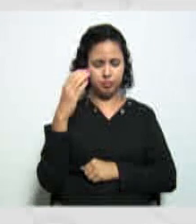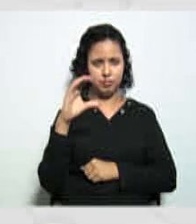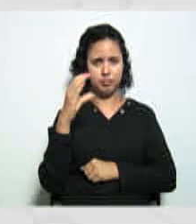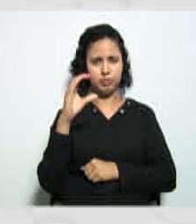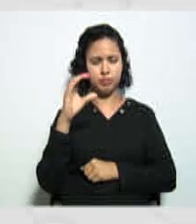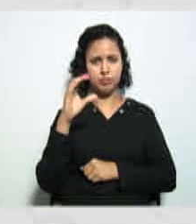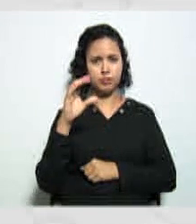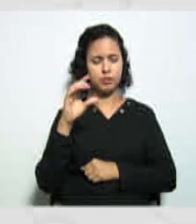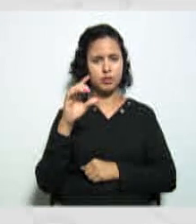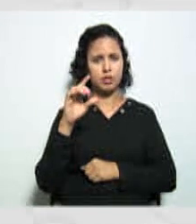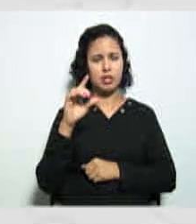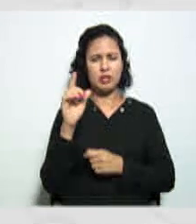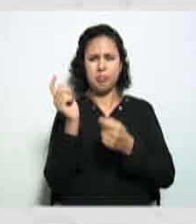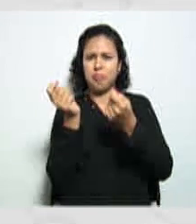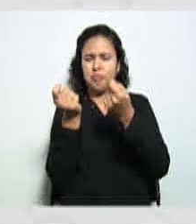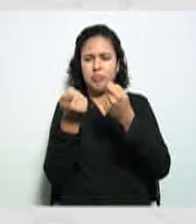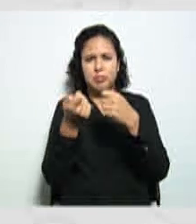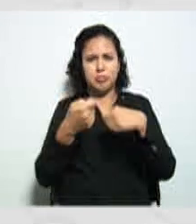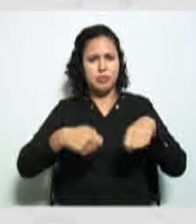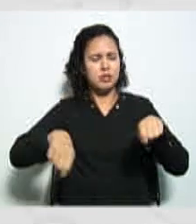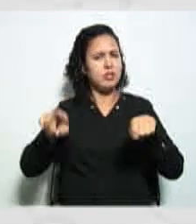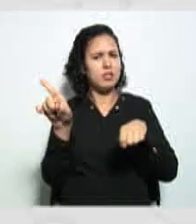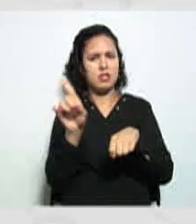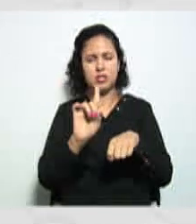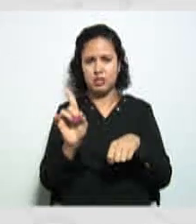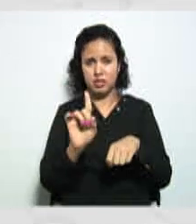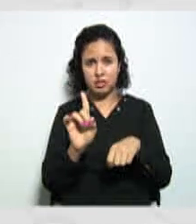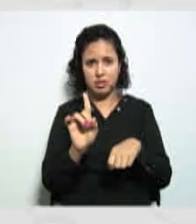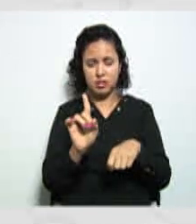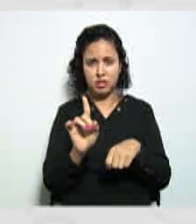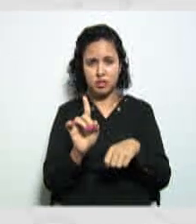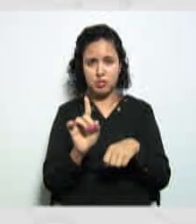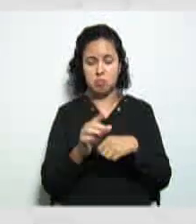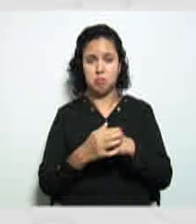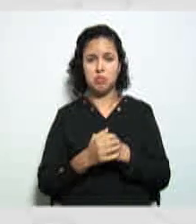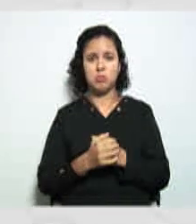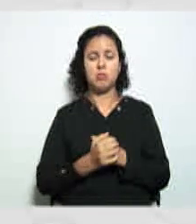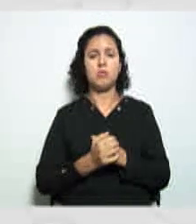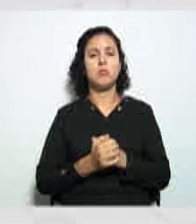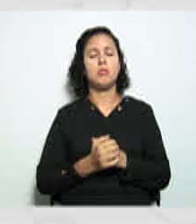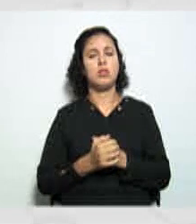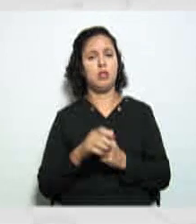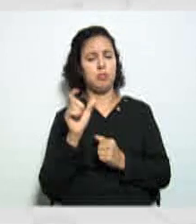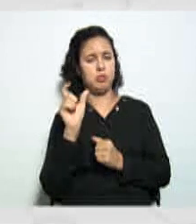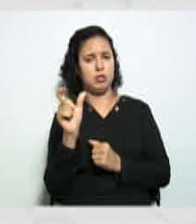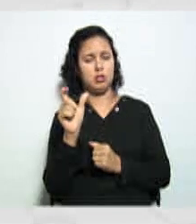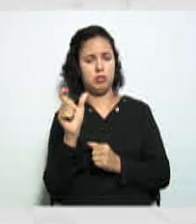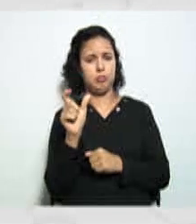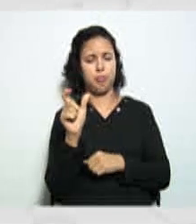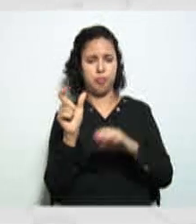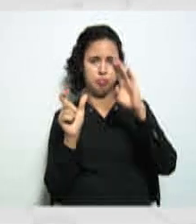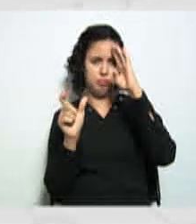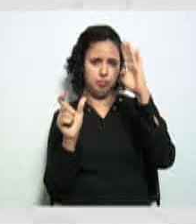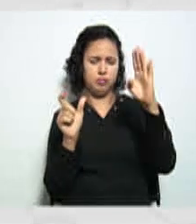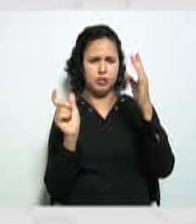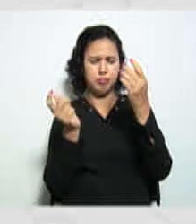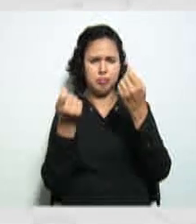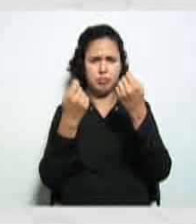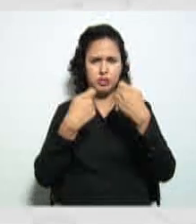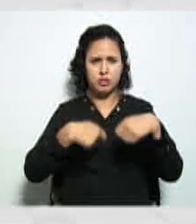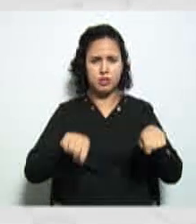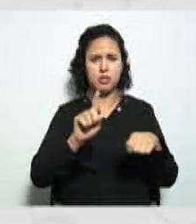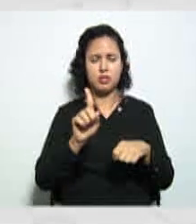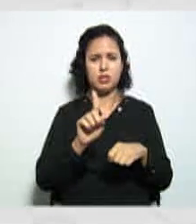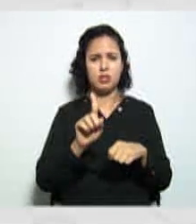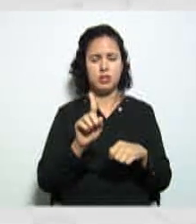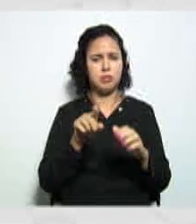é desnecessário. Olha só a palavra-chave aqui, né? Desnecessário. Para a realização